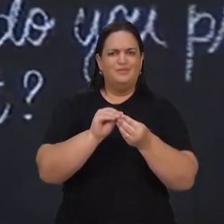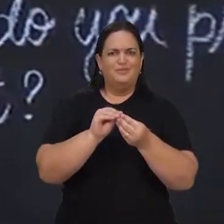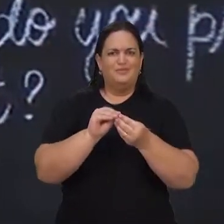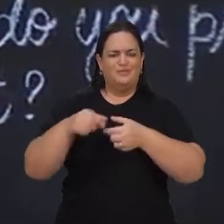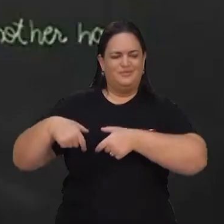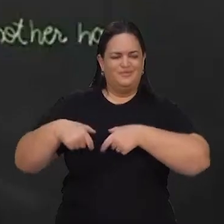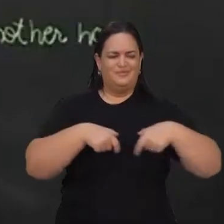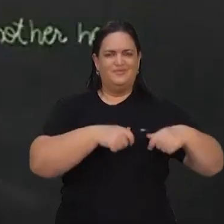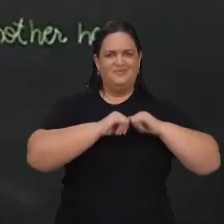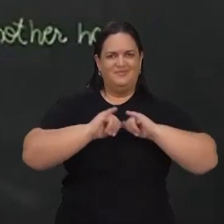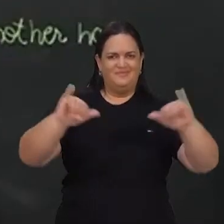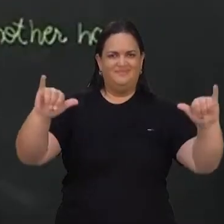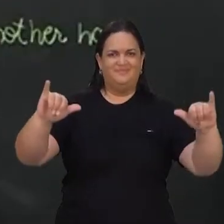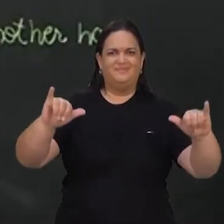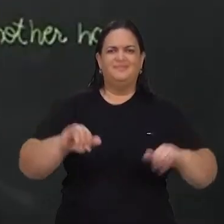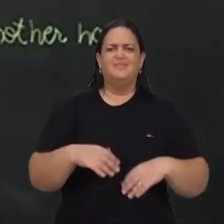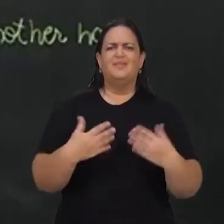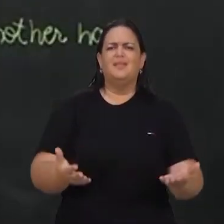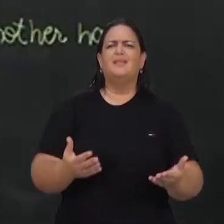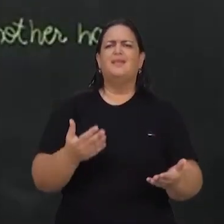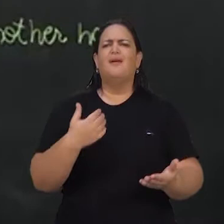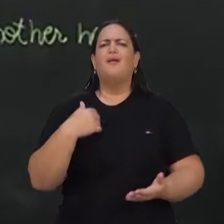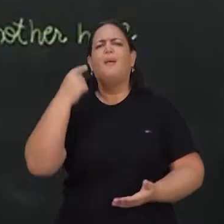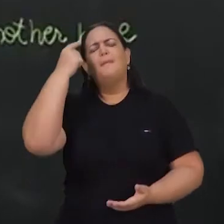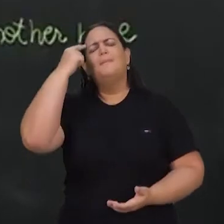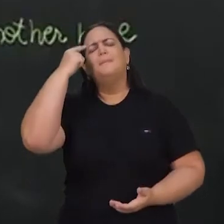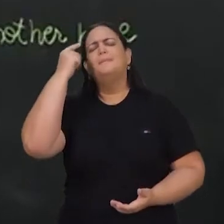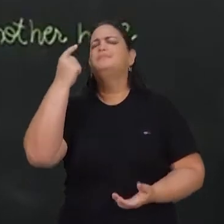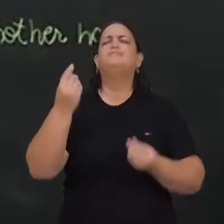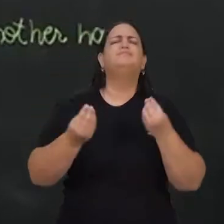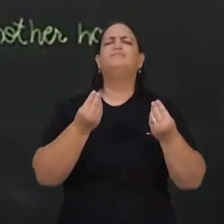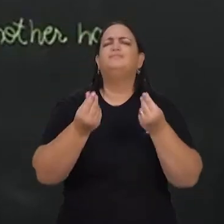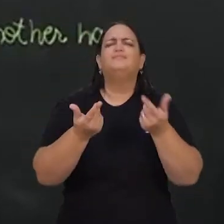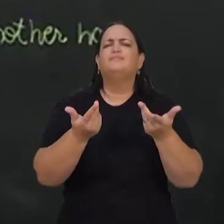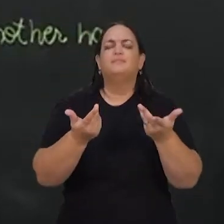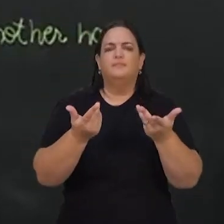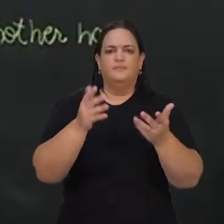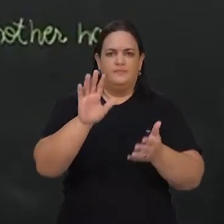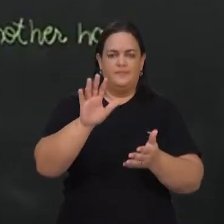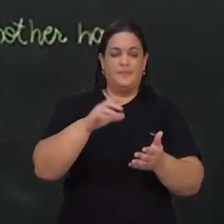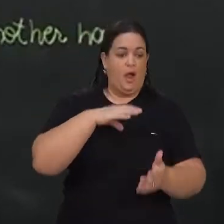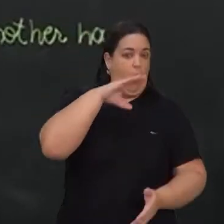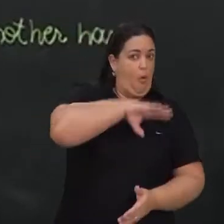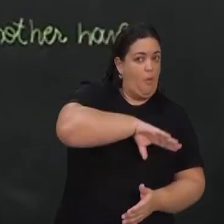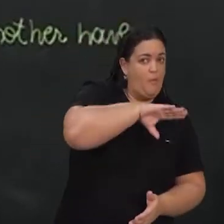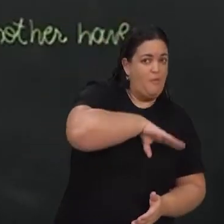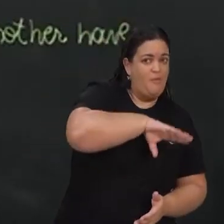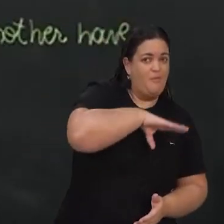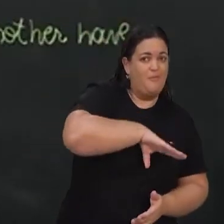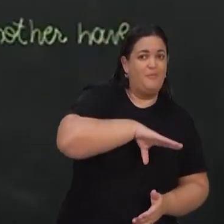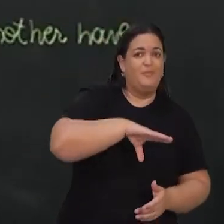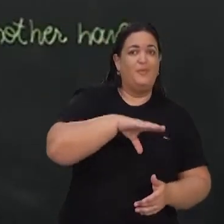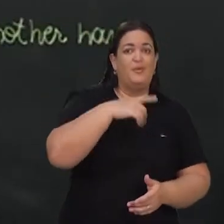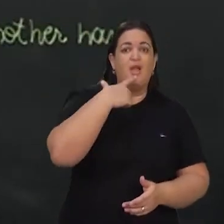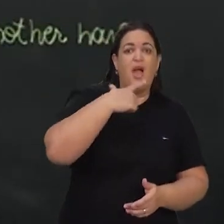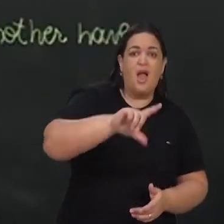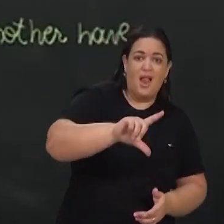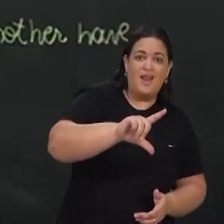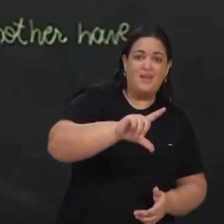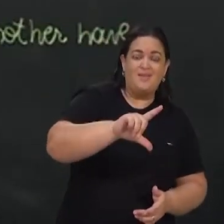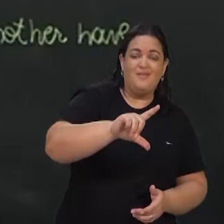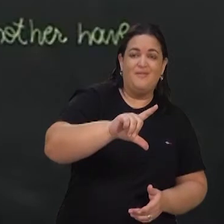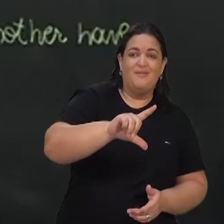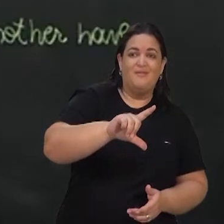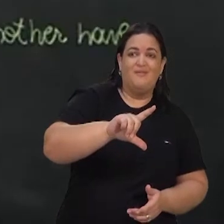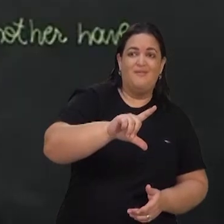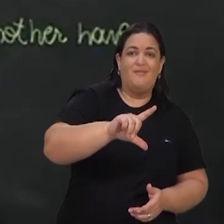vocês. Por que eu trouxe essa ideia? Porque não só na língua portuguesa a linguagem permite que